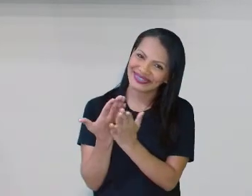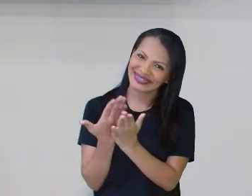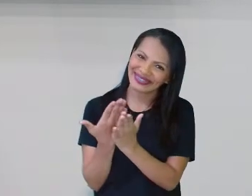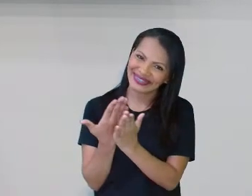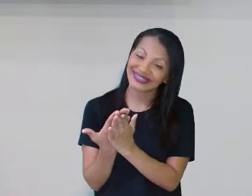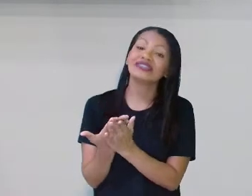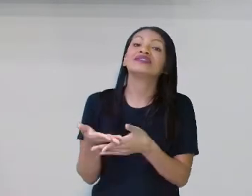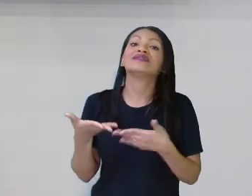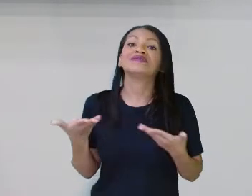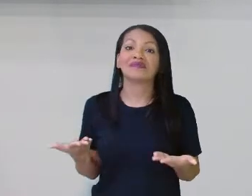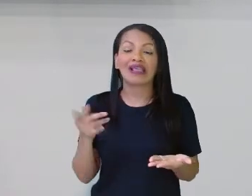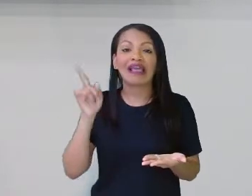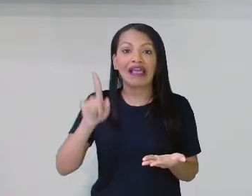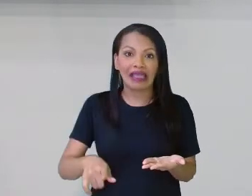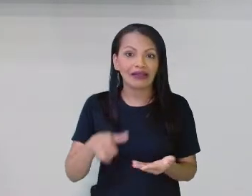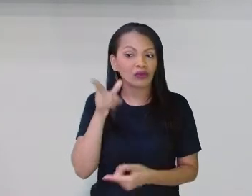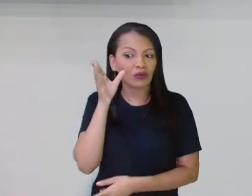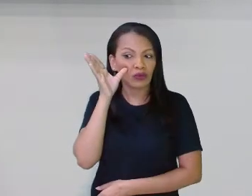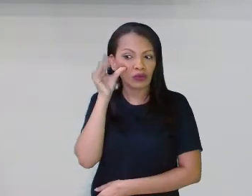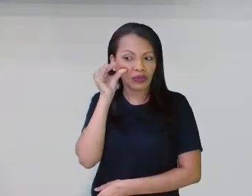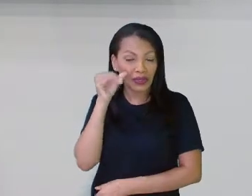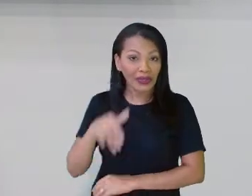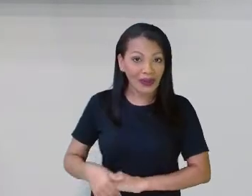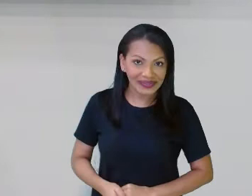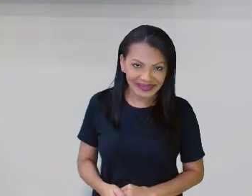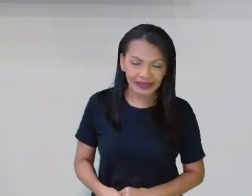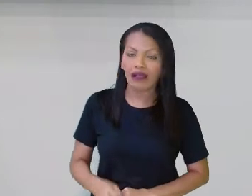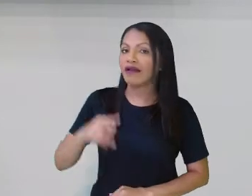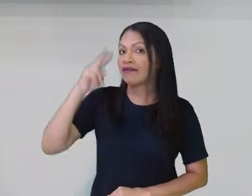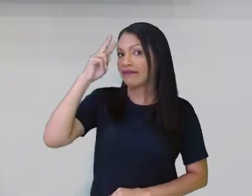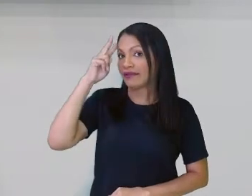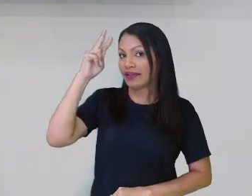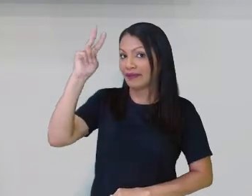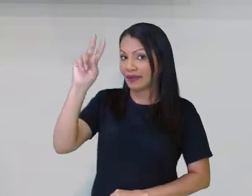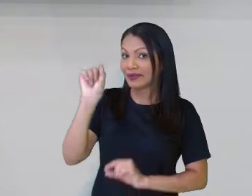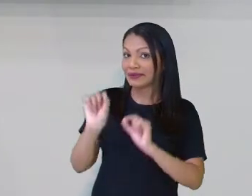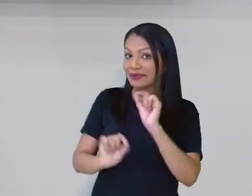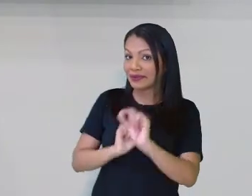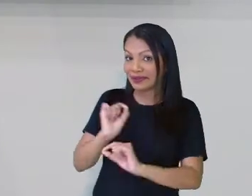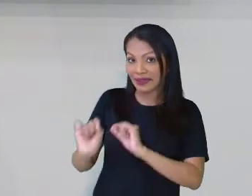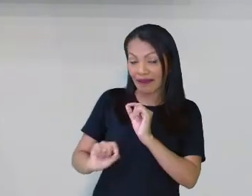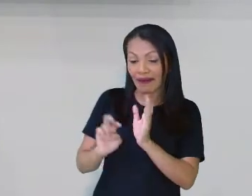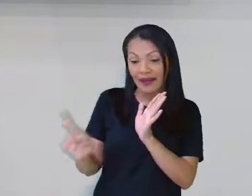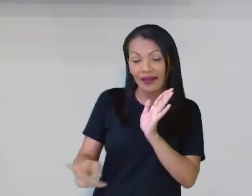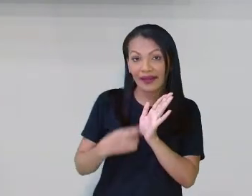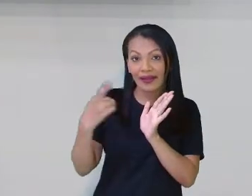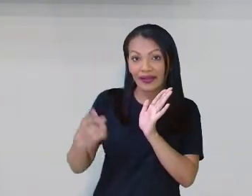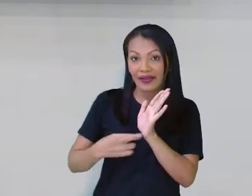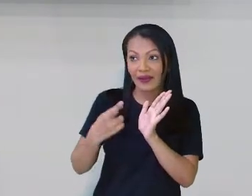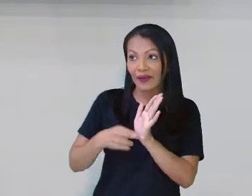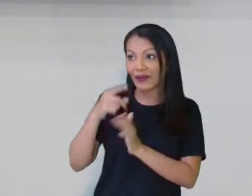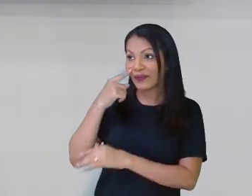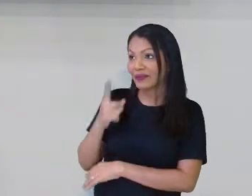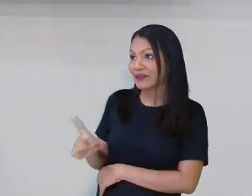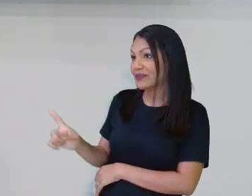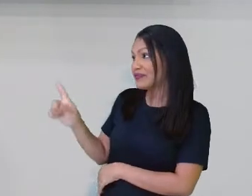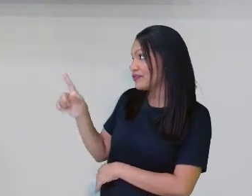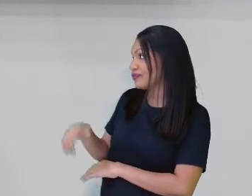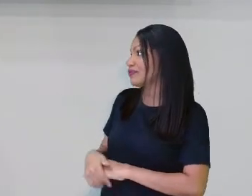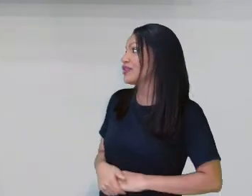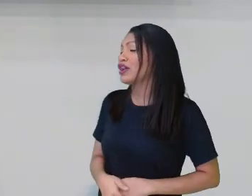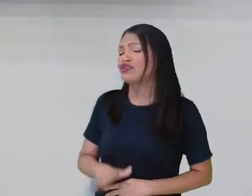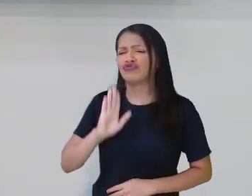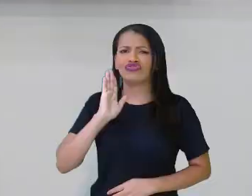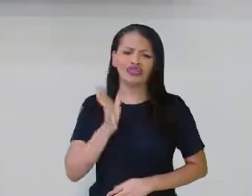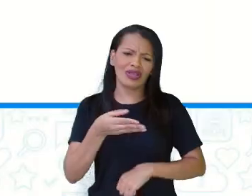e são muito curiosos, tá? Lembrando que esta revista, olha, eu ia falar, mas já dei a